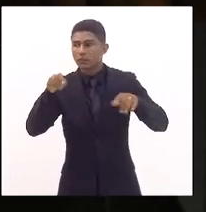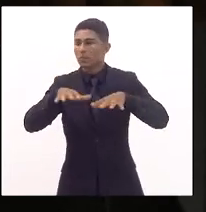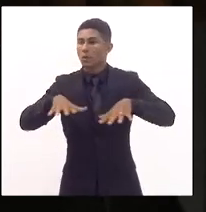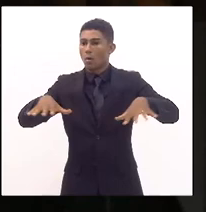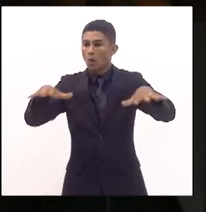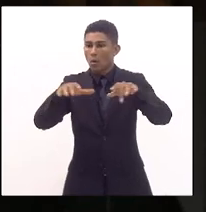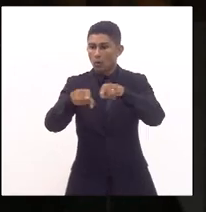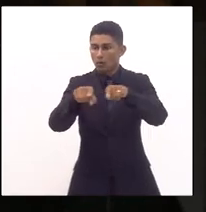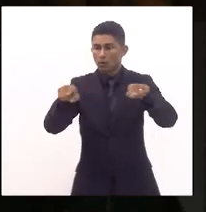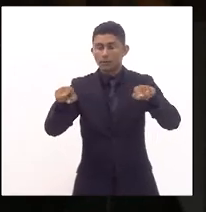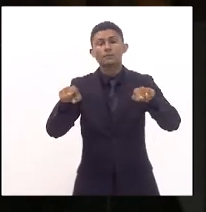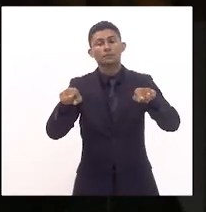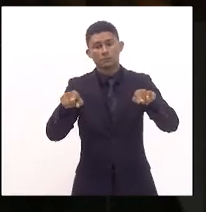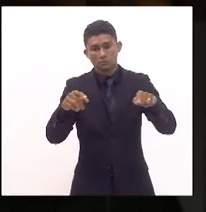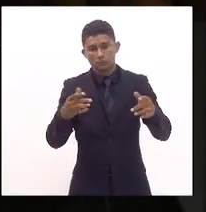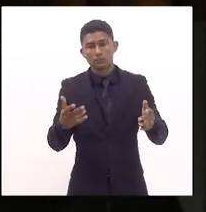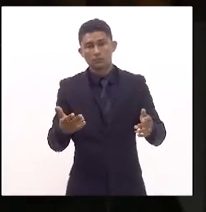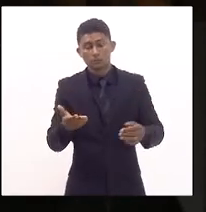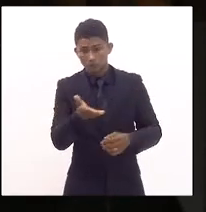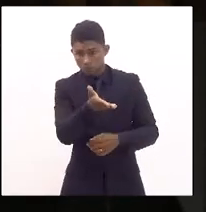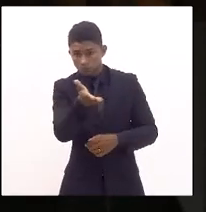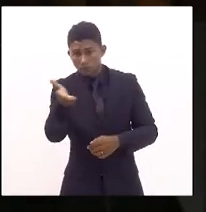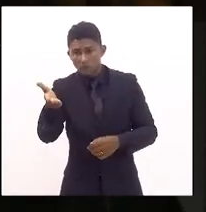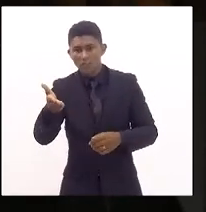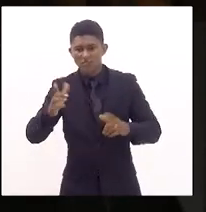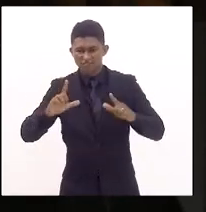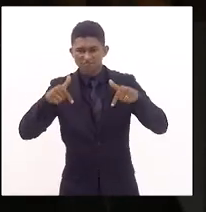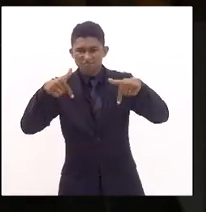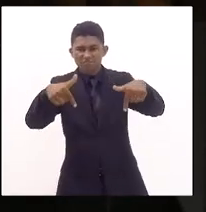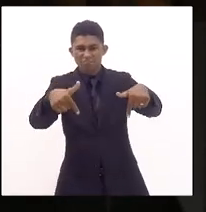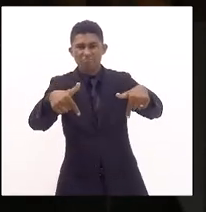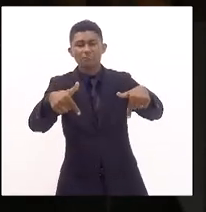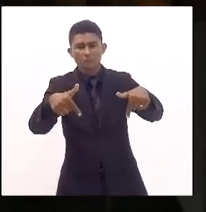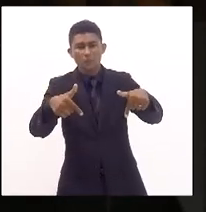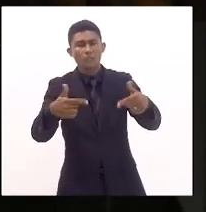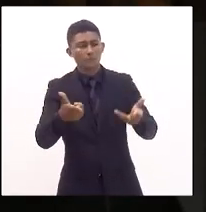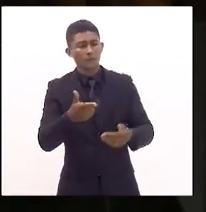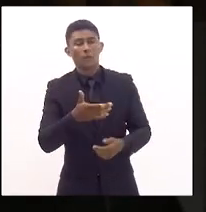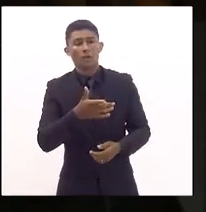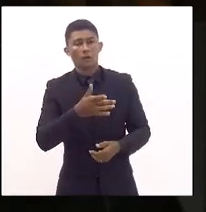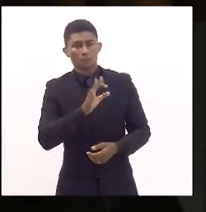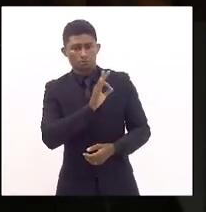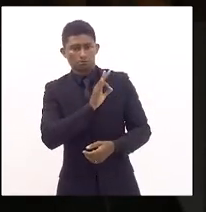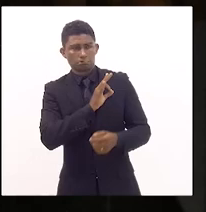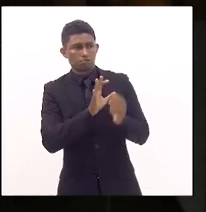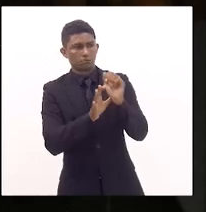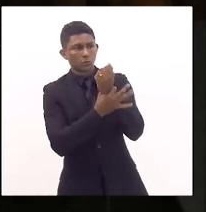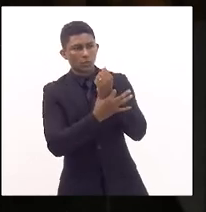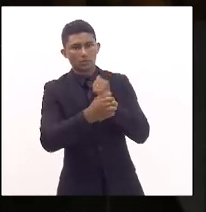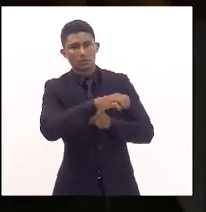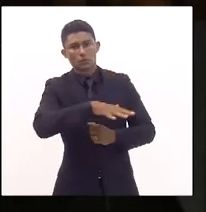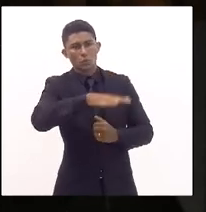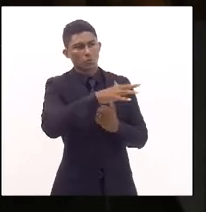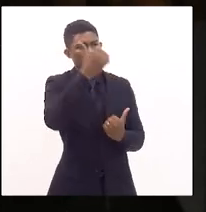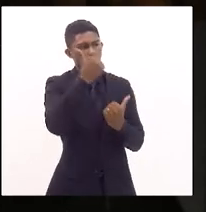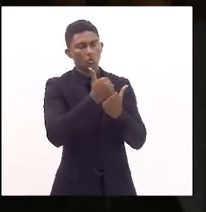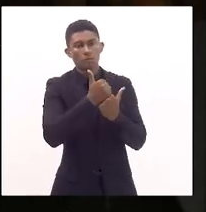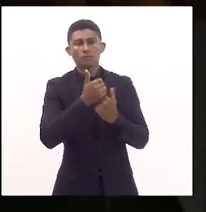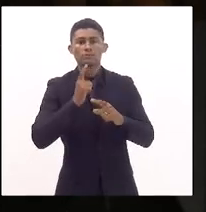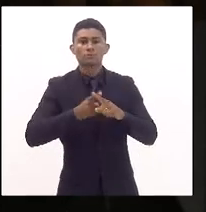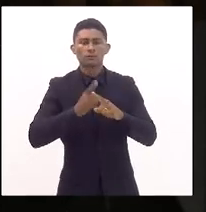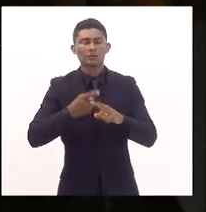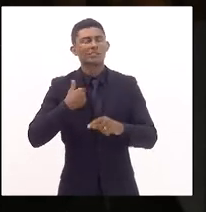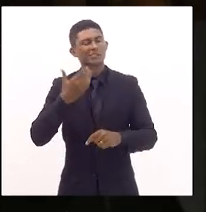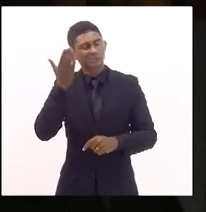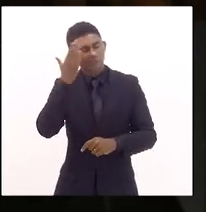que verdadeiramente atuam a favor dos agentes da segurança pública, porque eu tenho uma